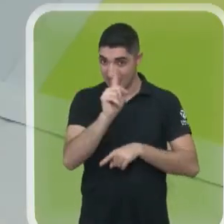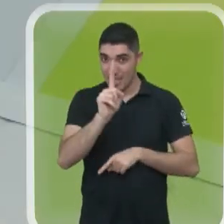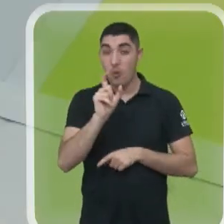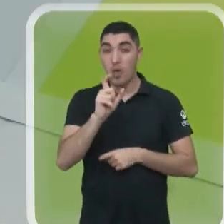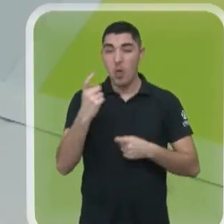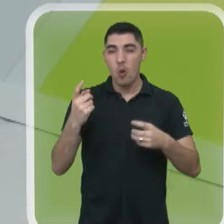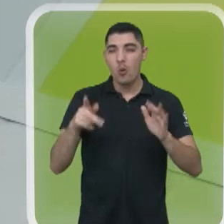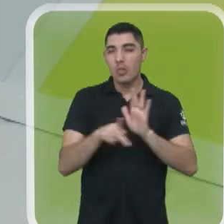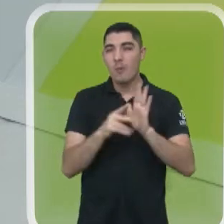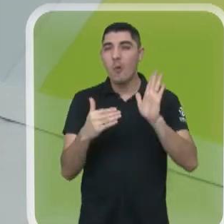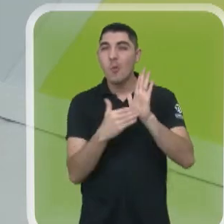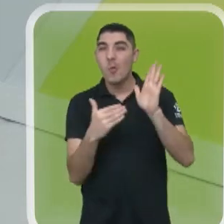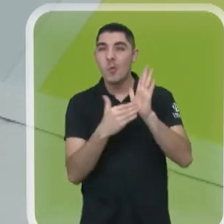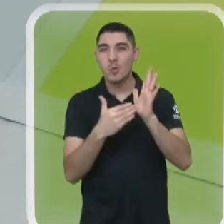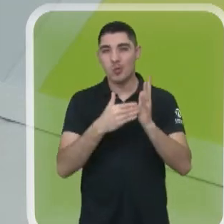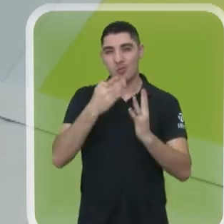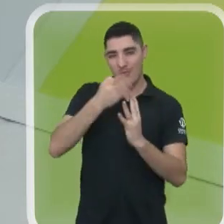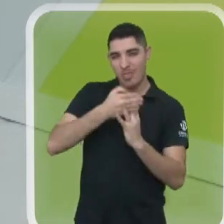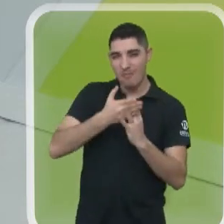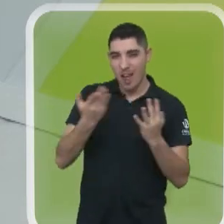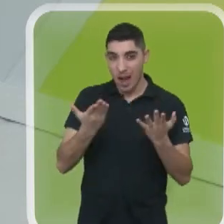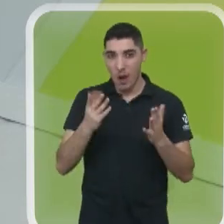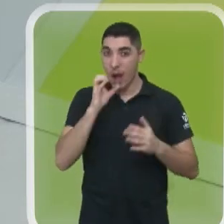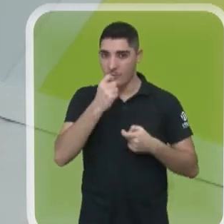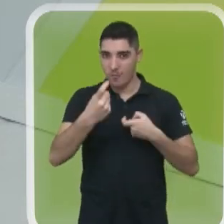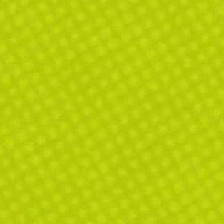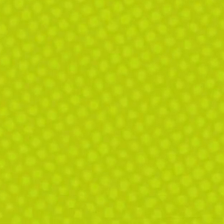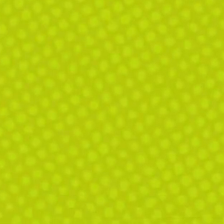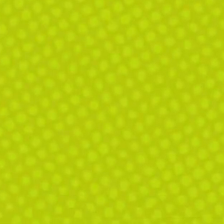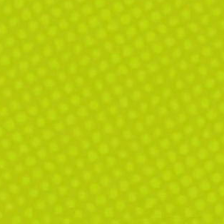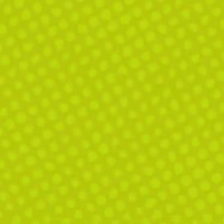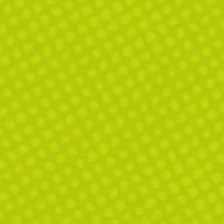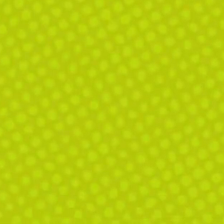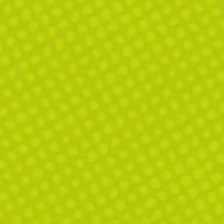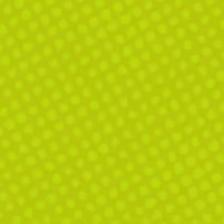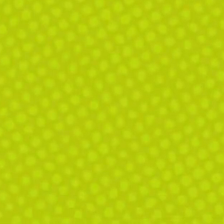vai para o último intervalo de hoje é rapidinho já já voltamos